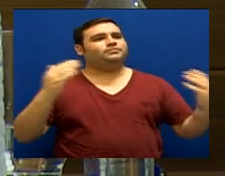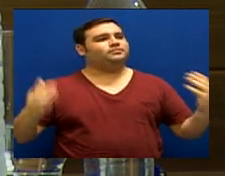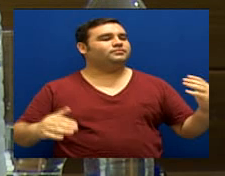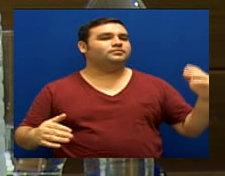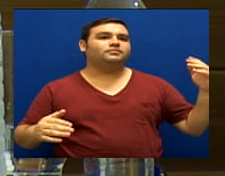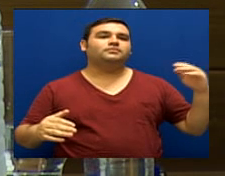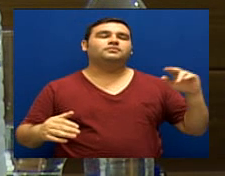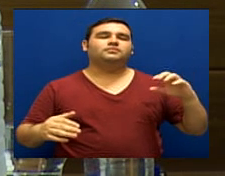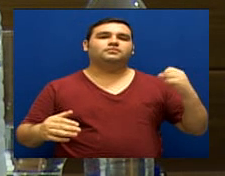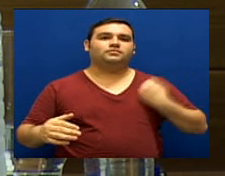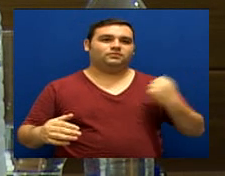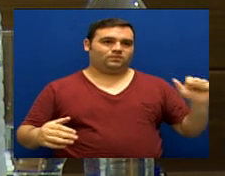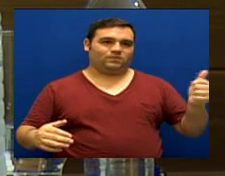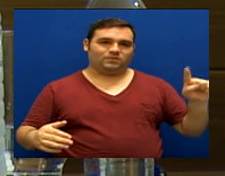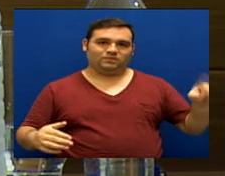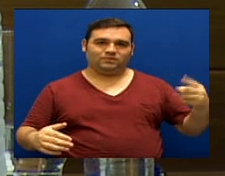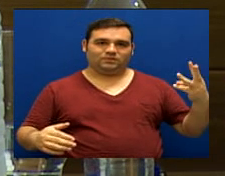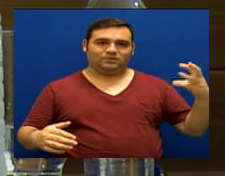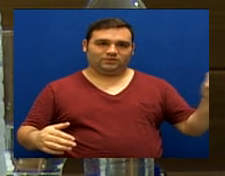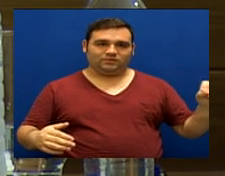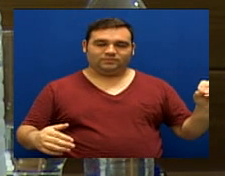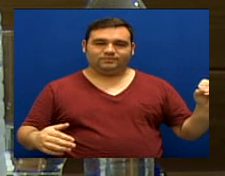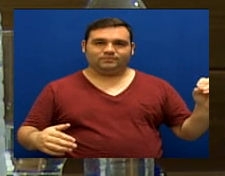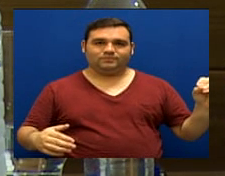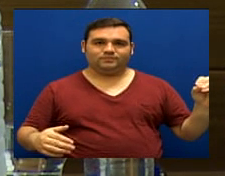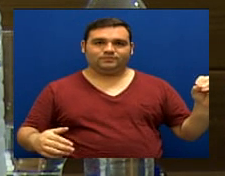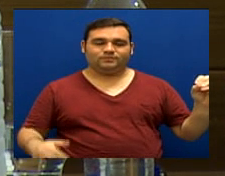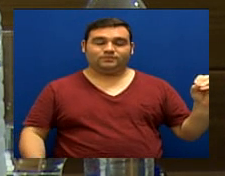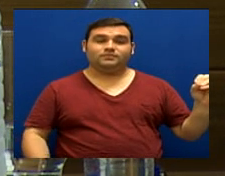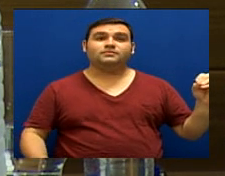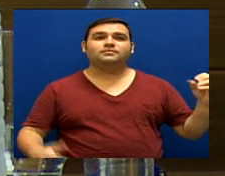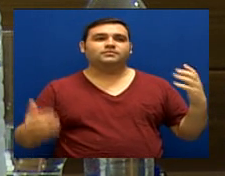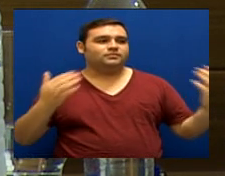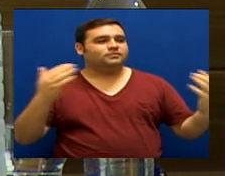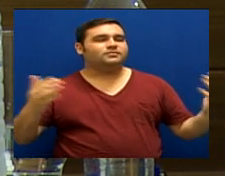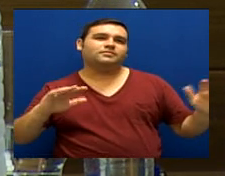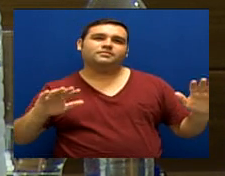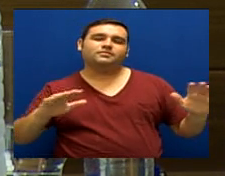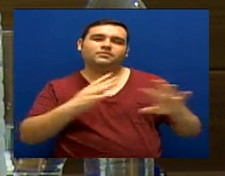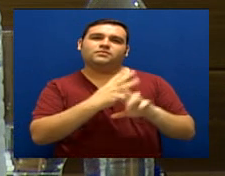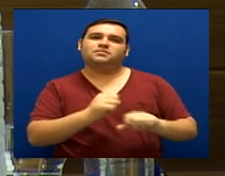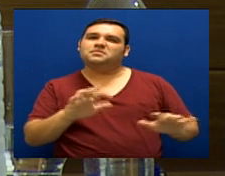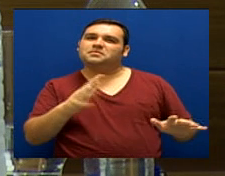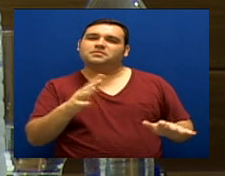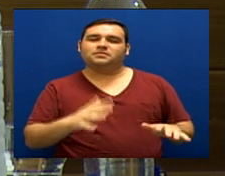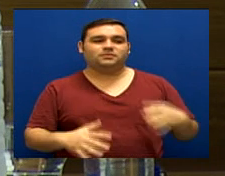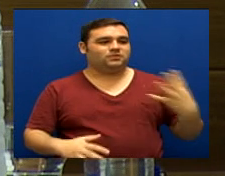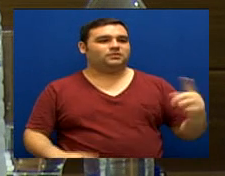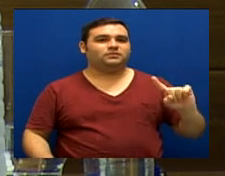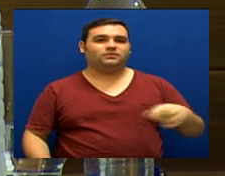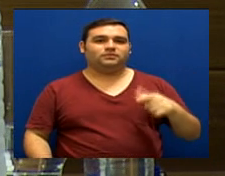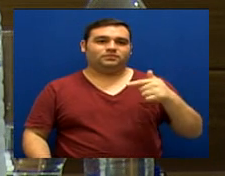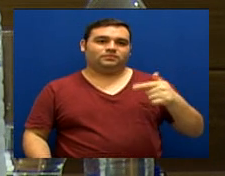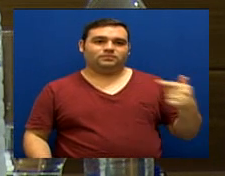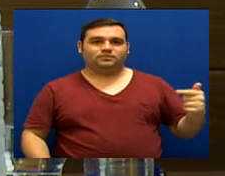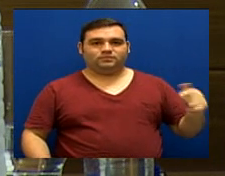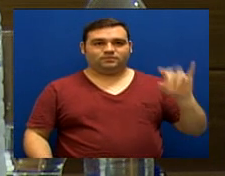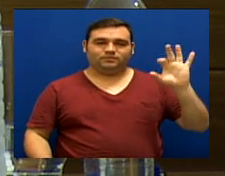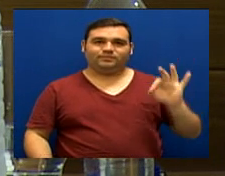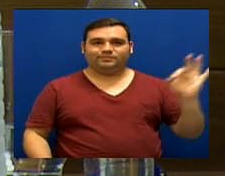nominal de 11,30 dar uma avaliação real de 4,77 por cento